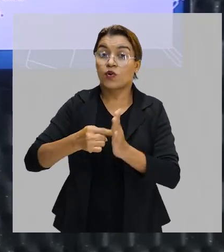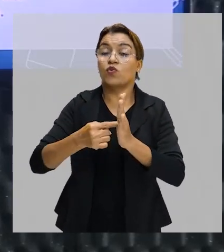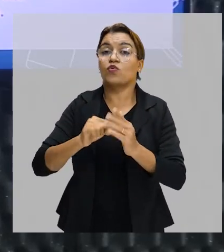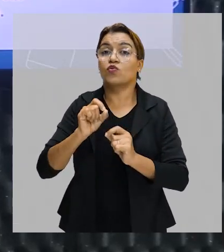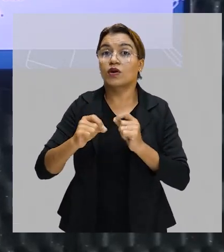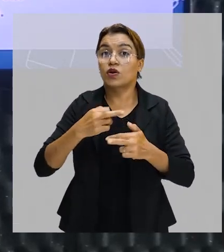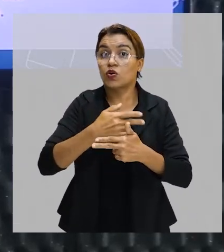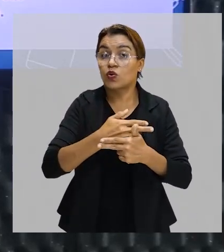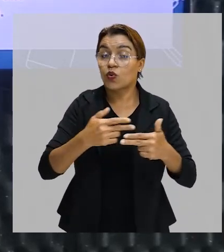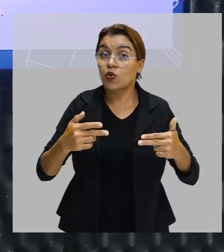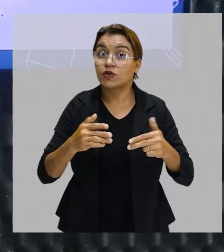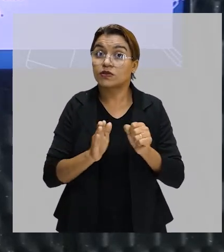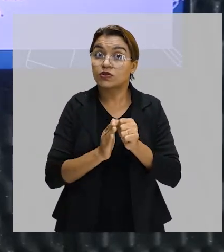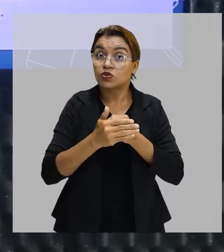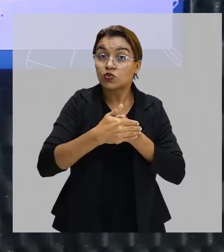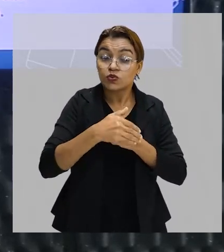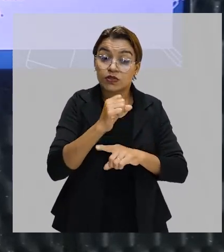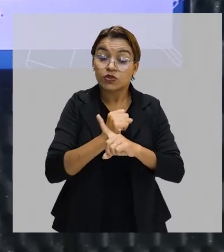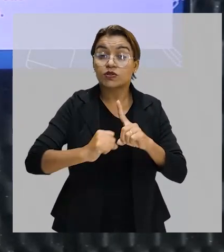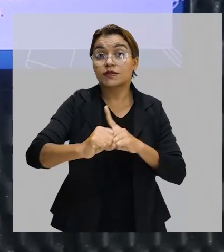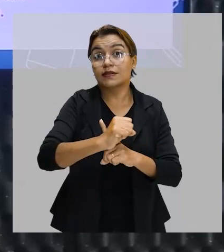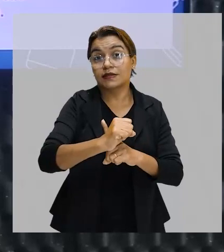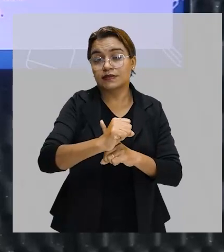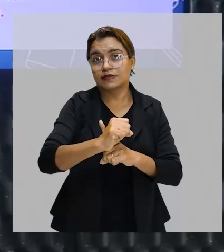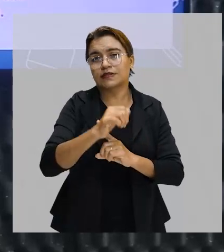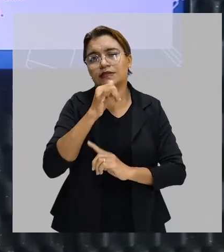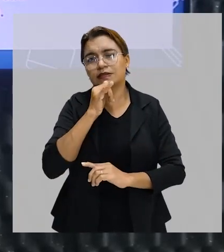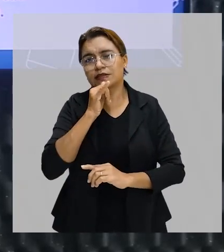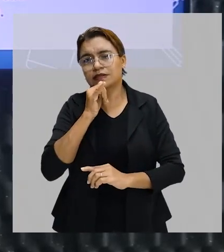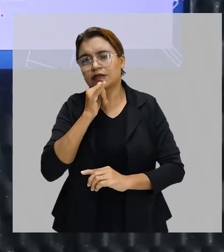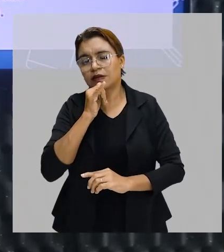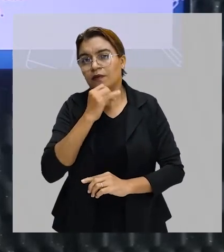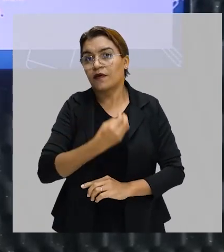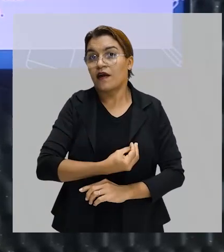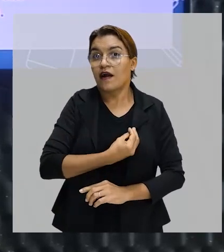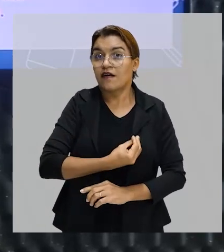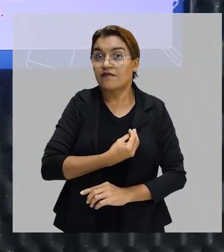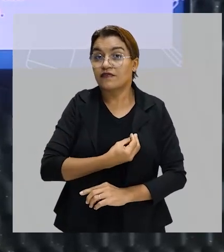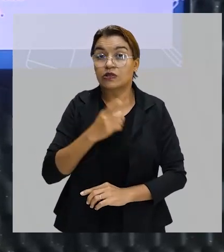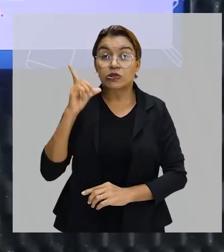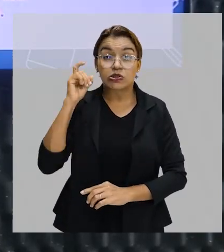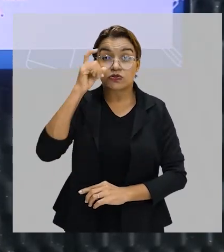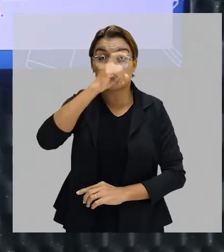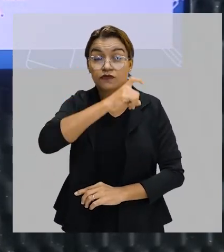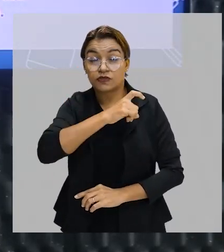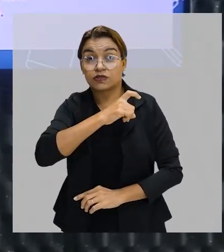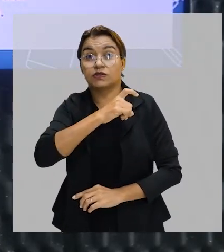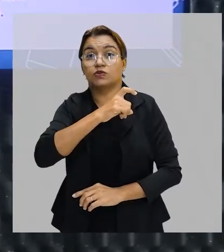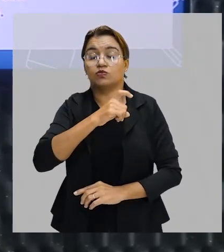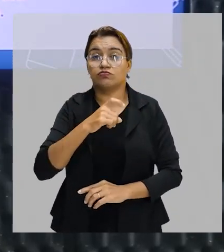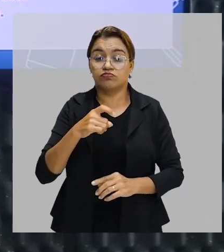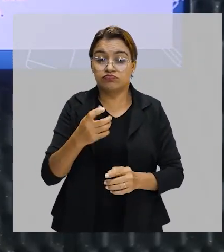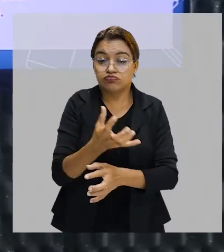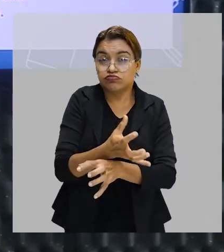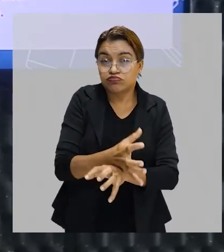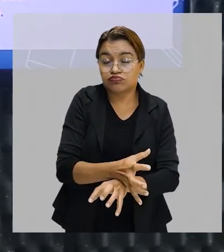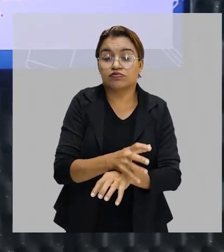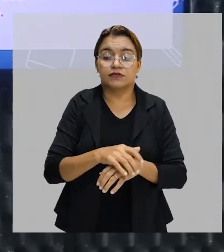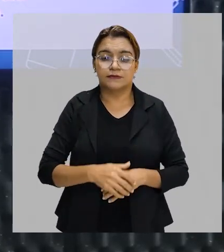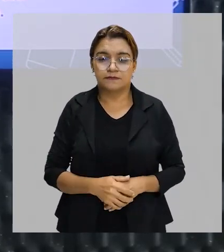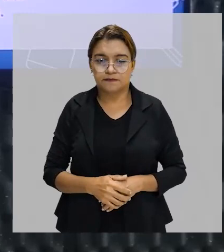as coisas ocultas da sociedade, como, por exemplo, a vida difícil no sertão, tá? Em ambas as obras predomina o